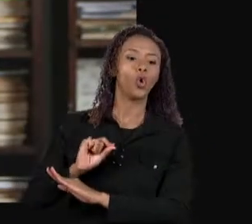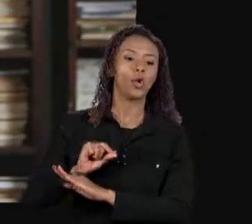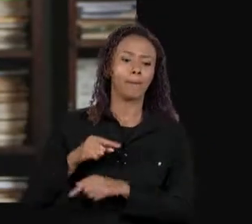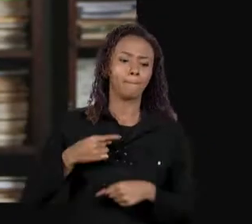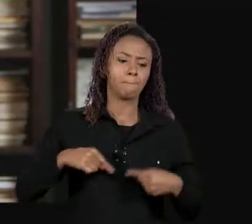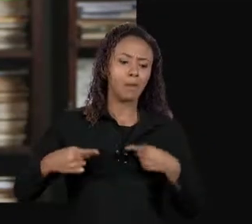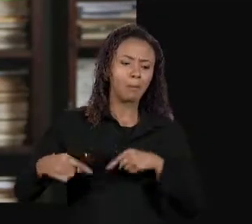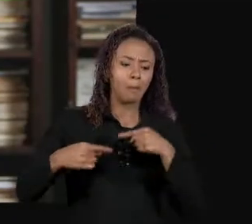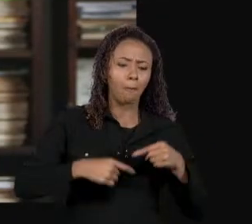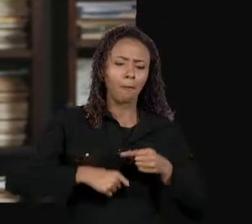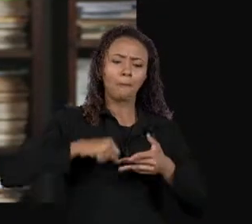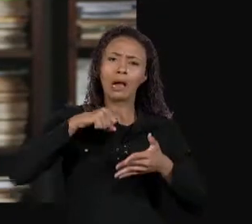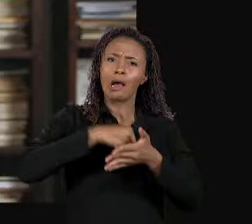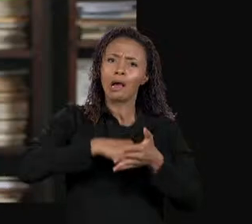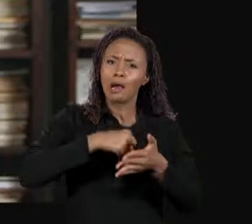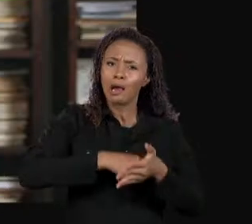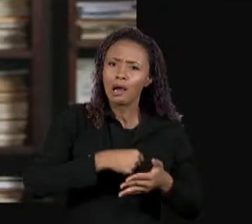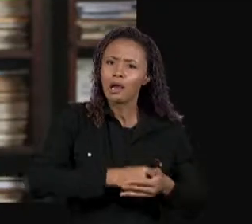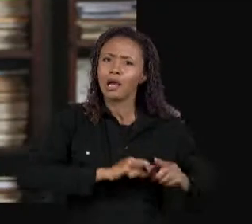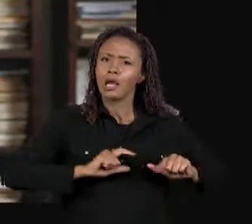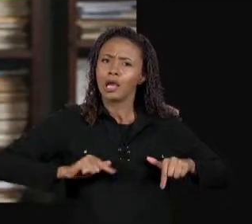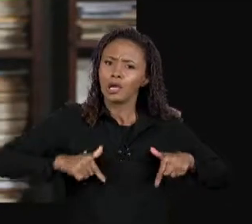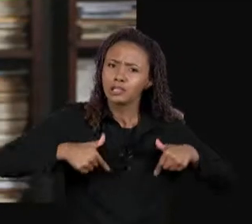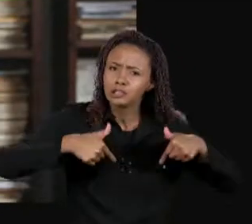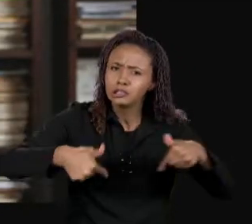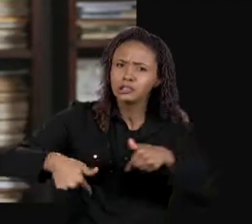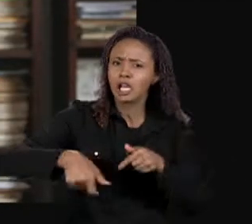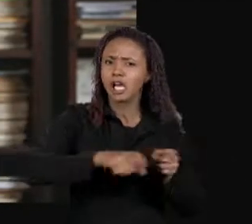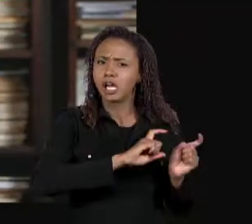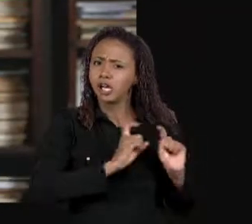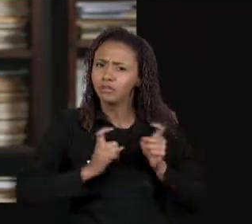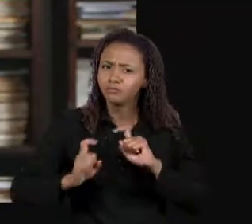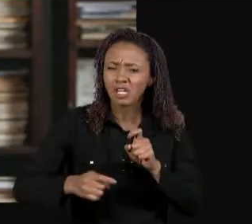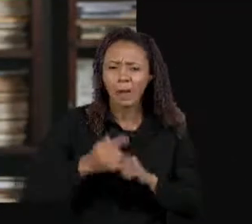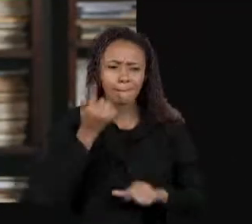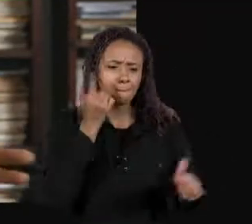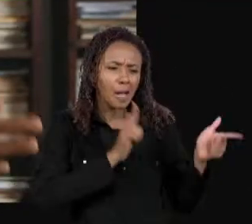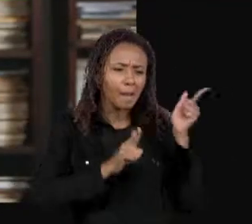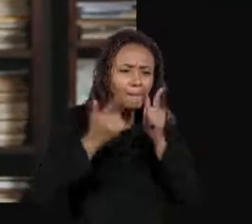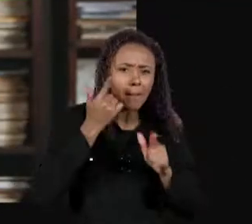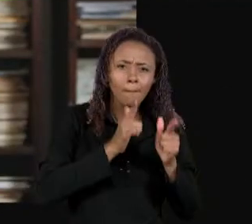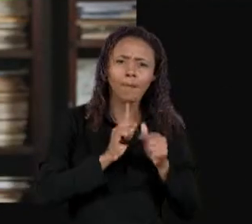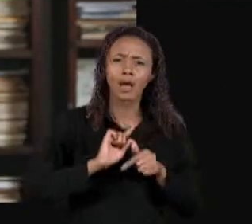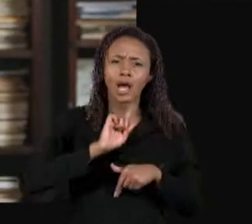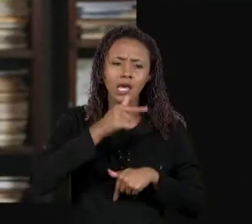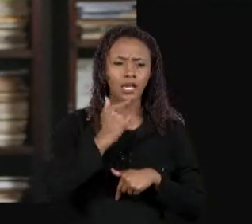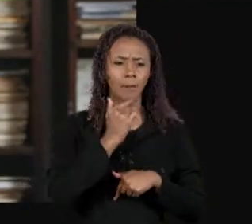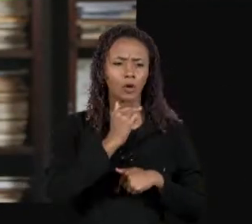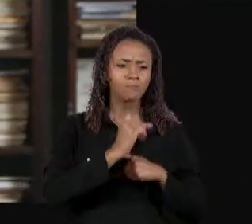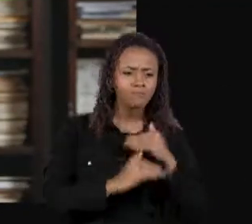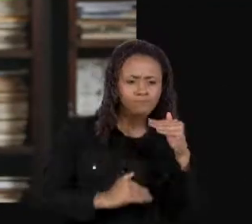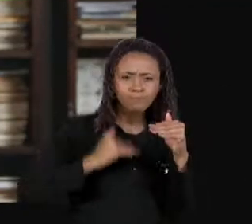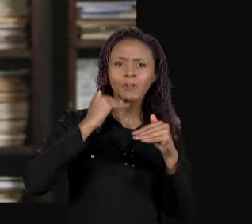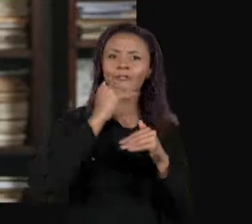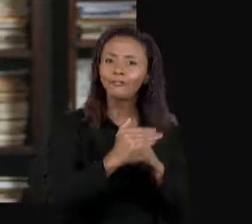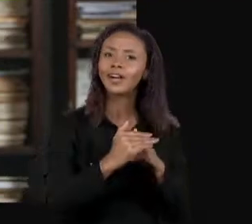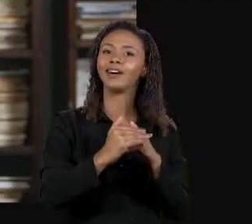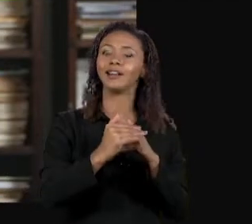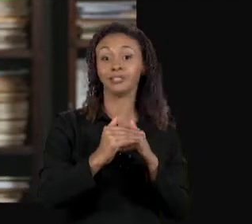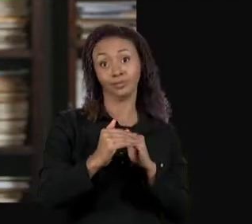de luta, né, de conquistas, né, de avanços. Então, eu acho